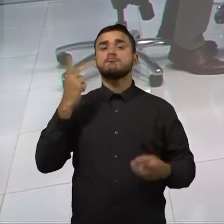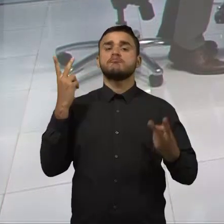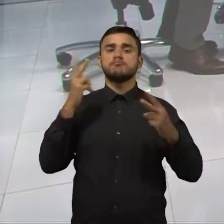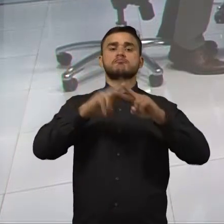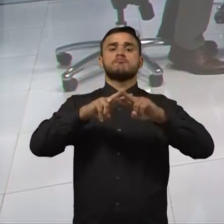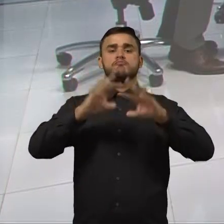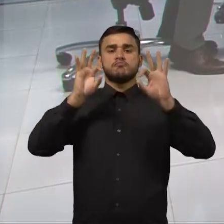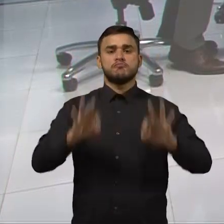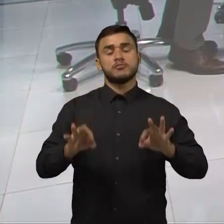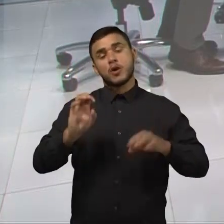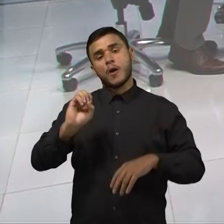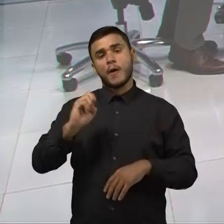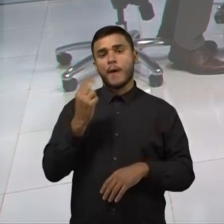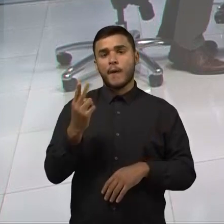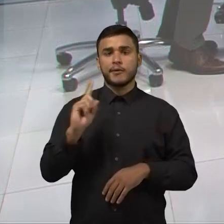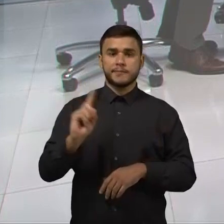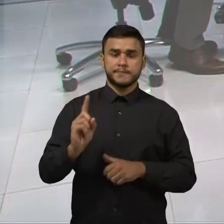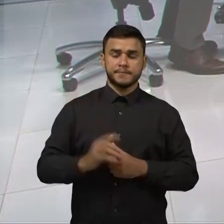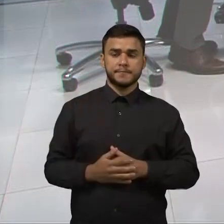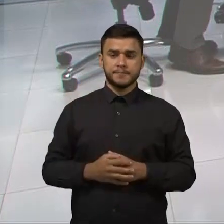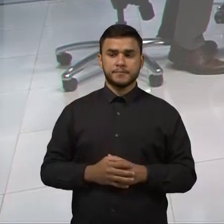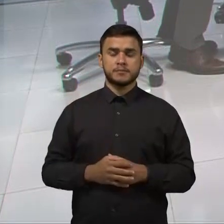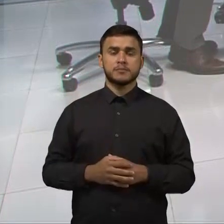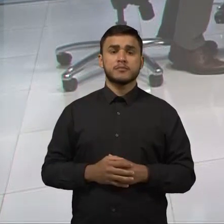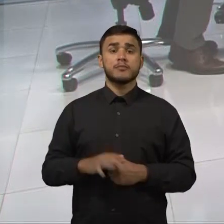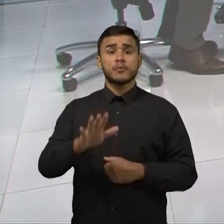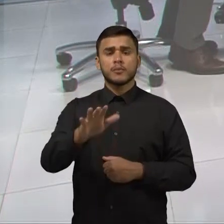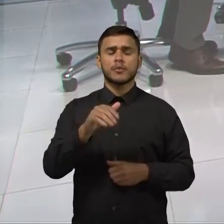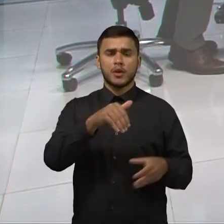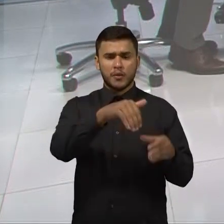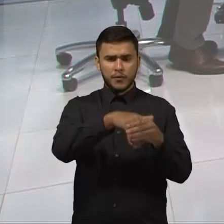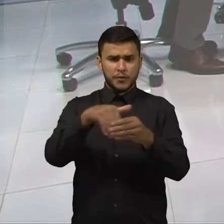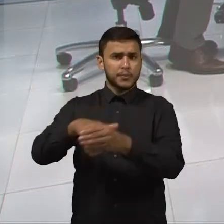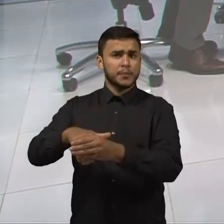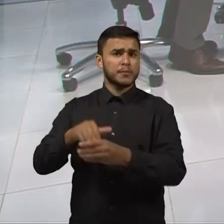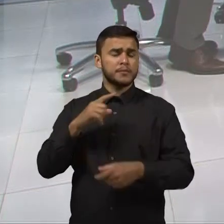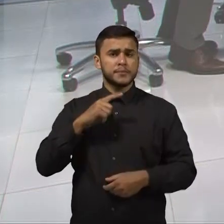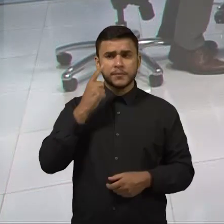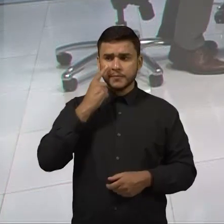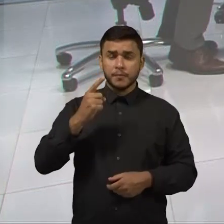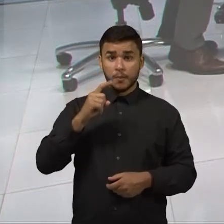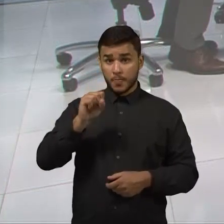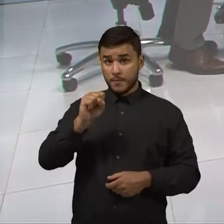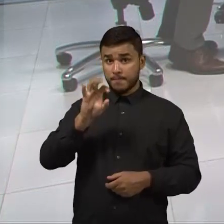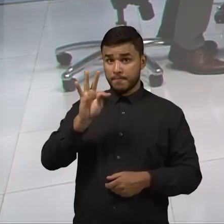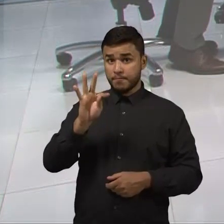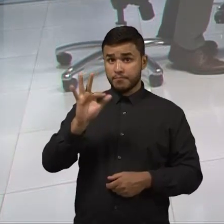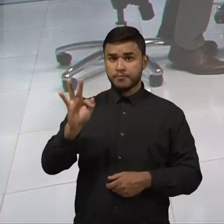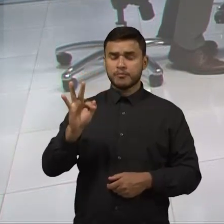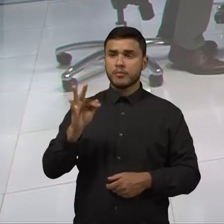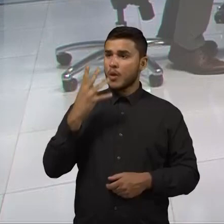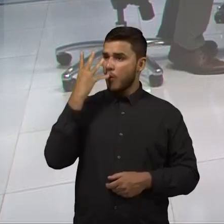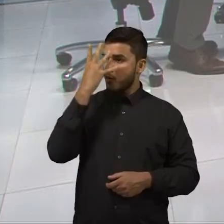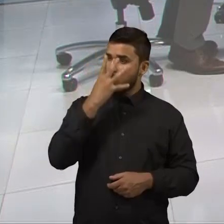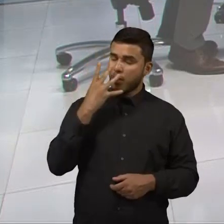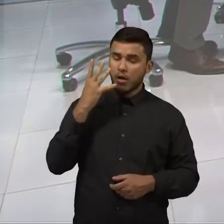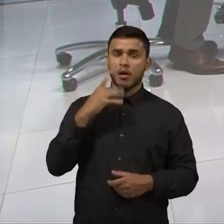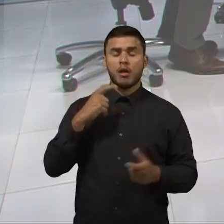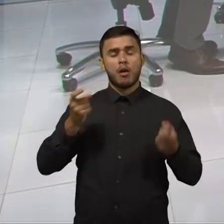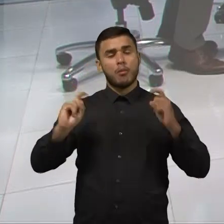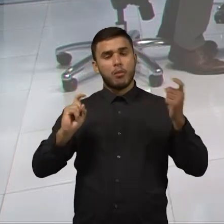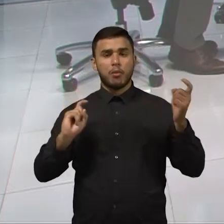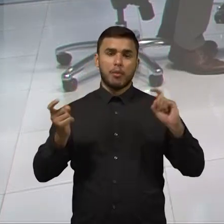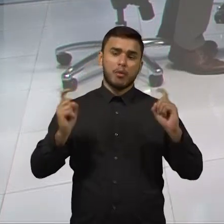da votação de ontem, o que se viu de ontem, da semana que passou, o que se viu foi o Supremo demorar 4 horas